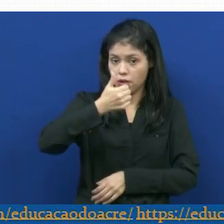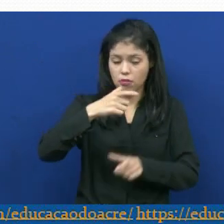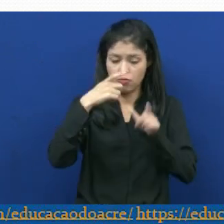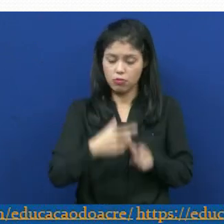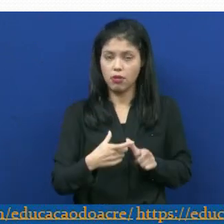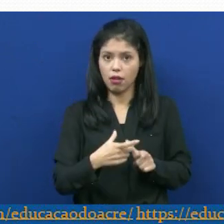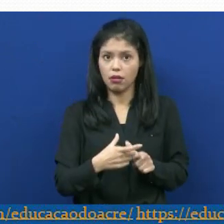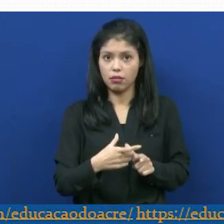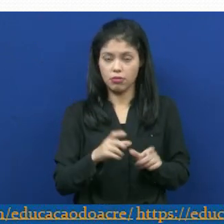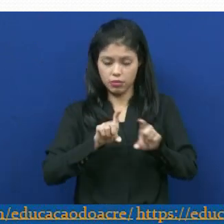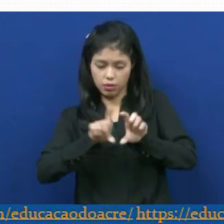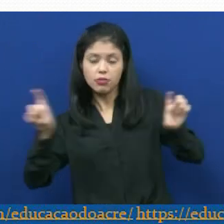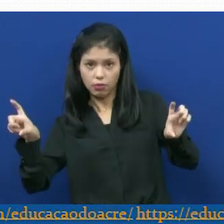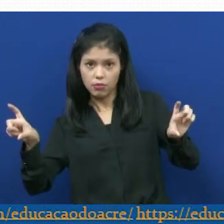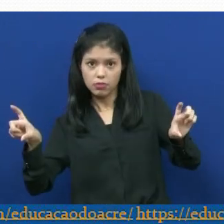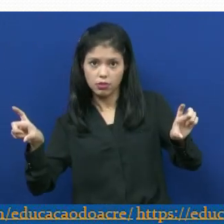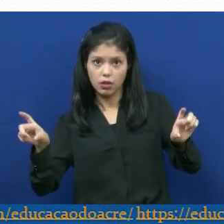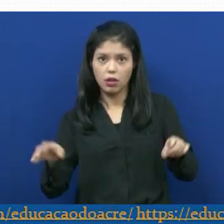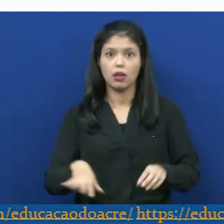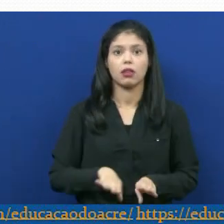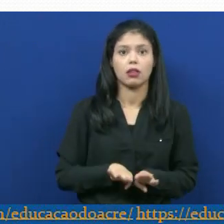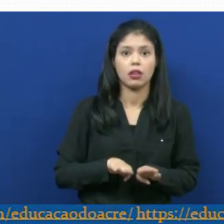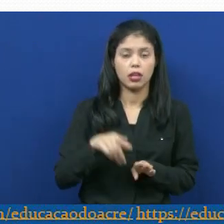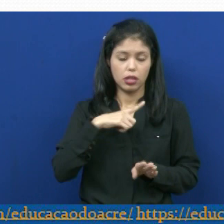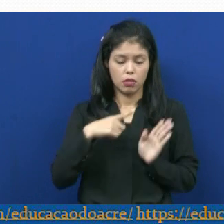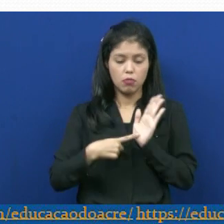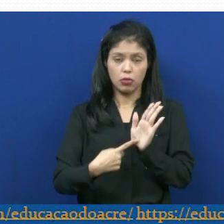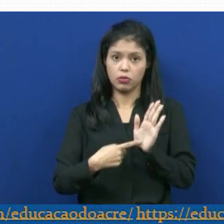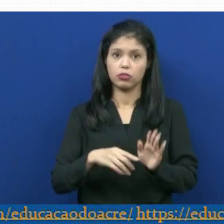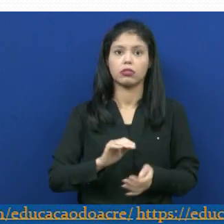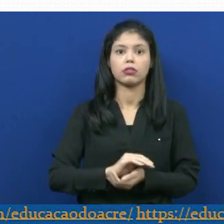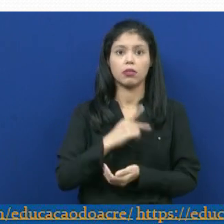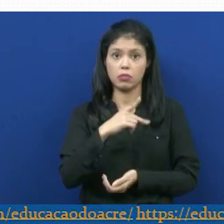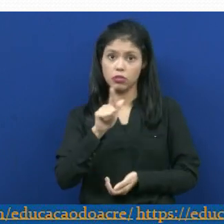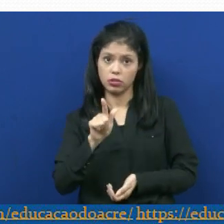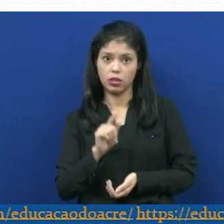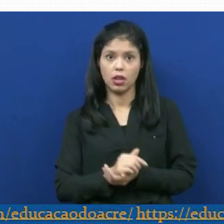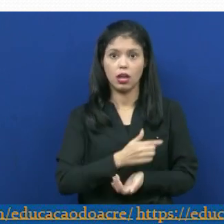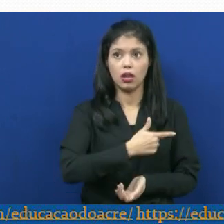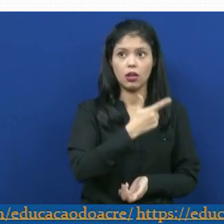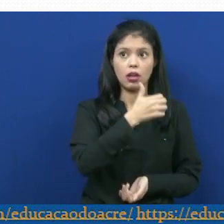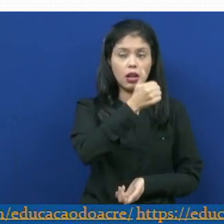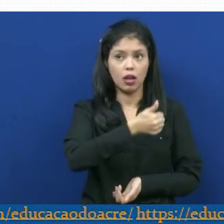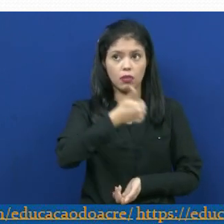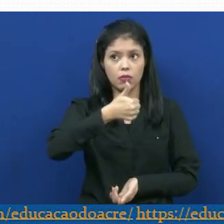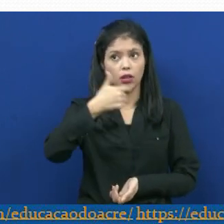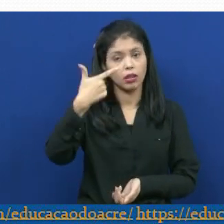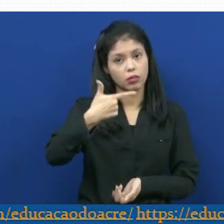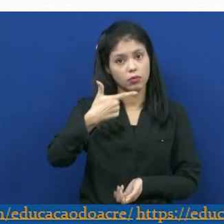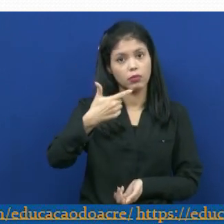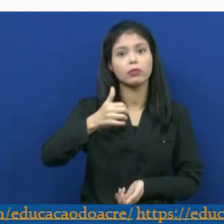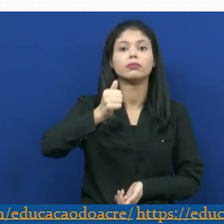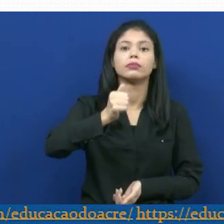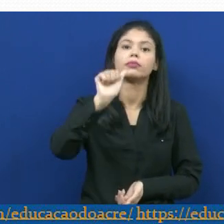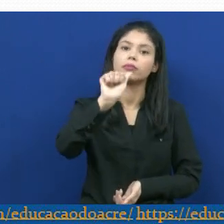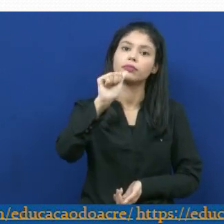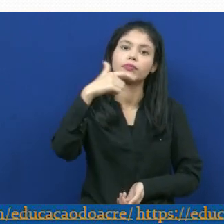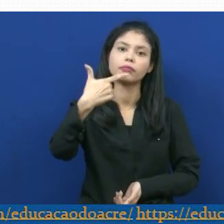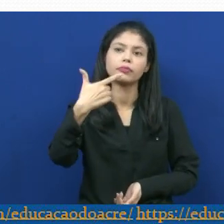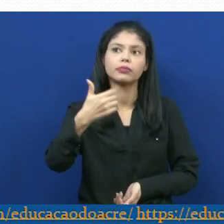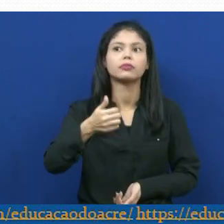posição da nossa sequência, no caso da nossa progressão geométrica. A2 representa o número que vem na segunda